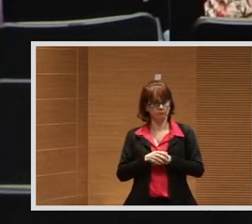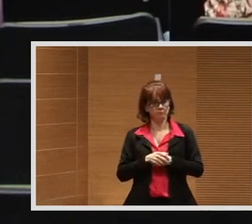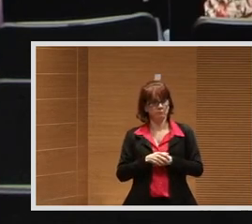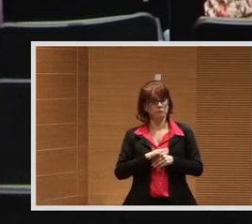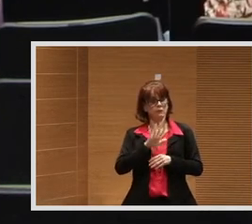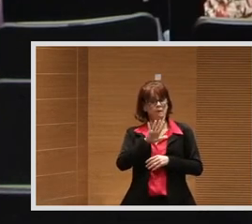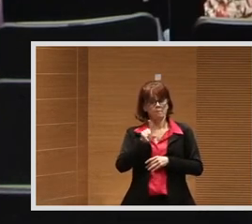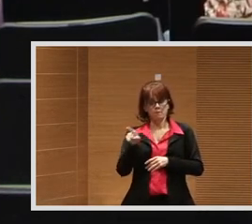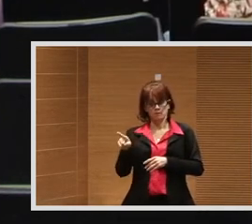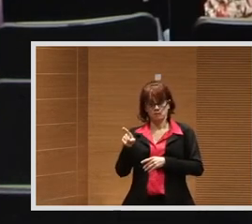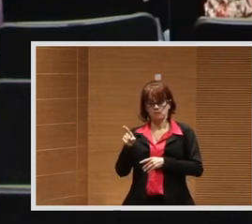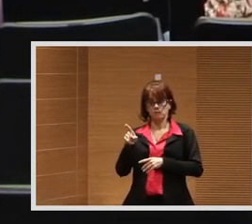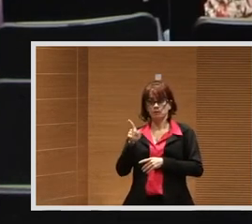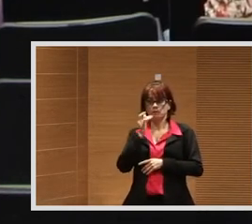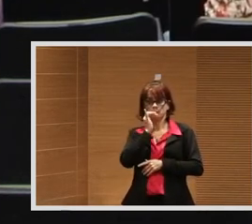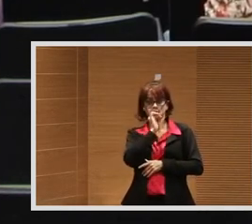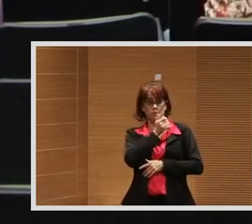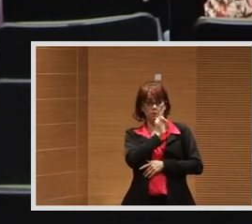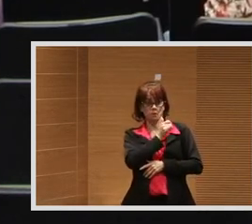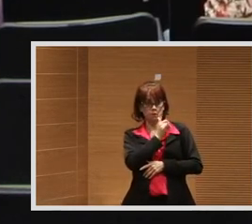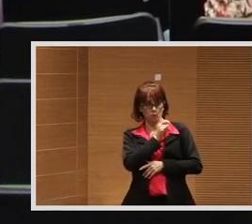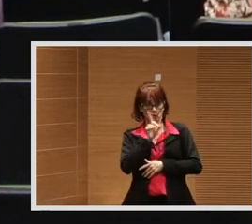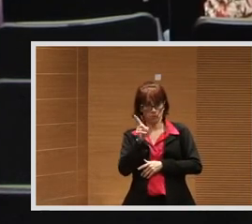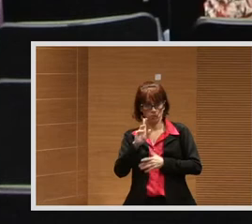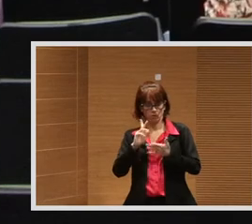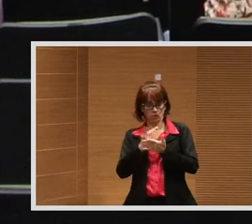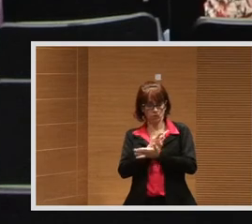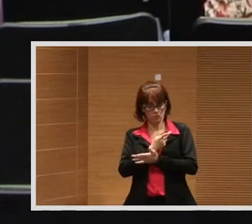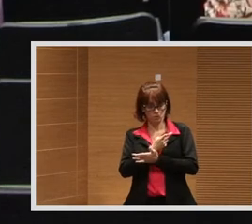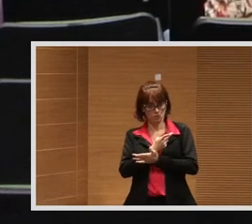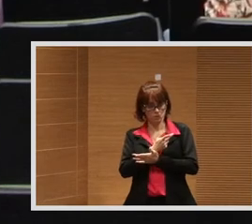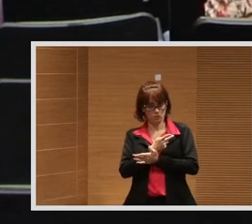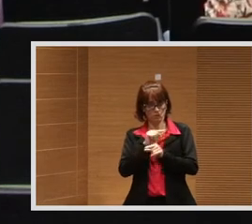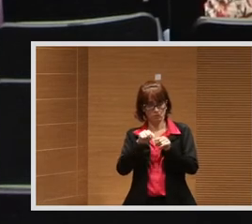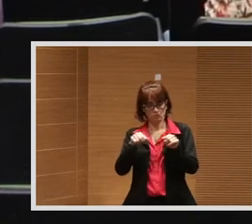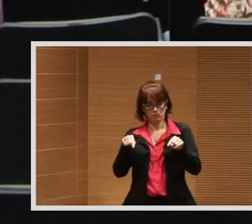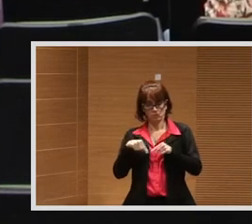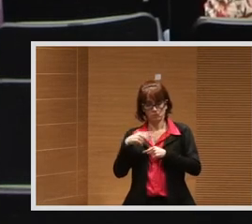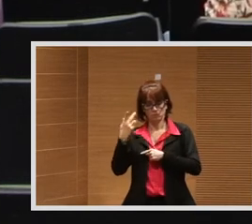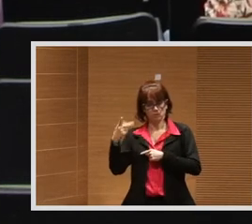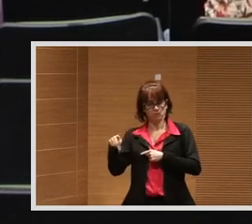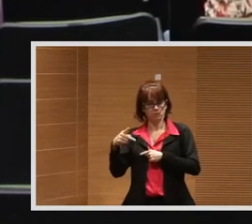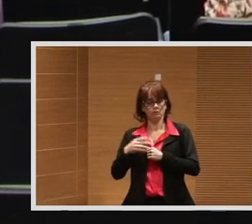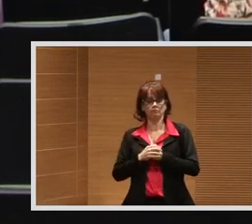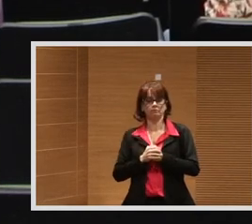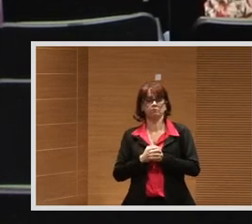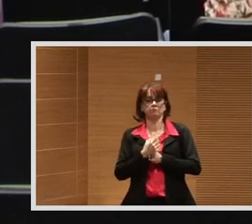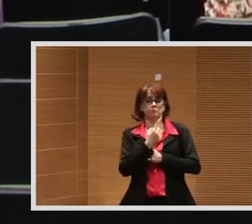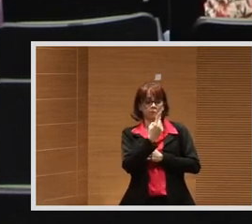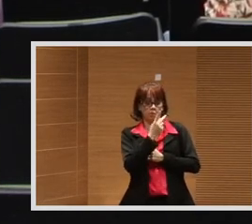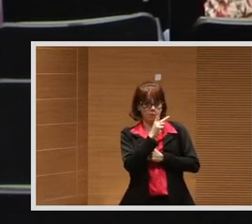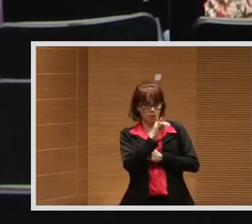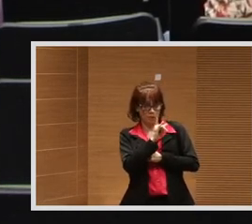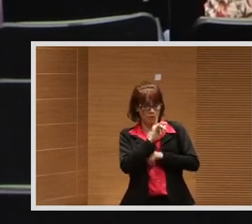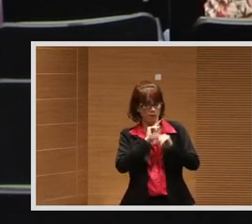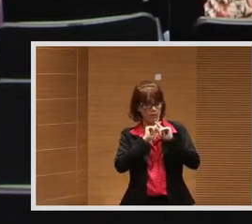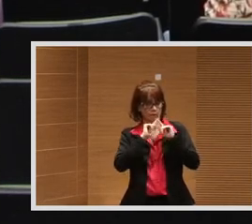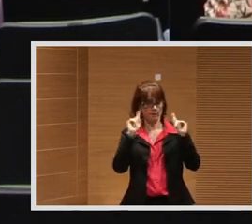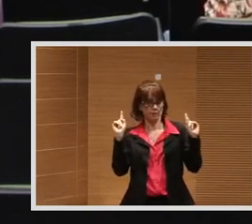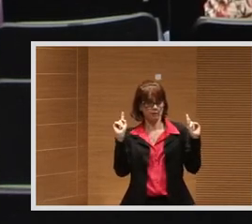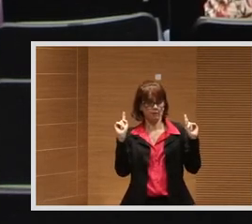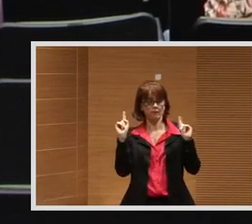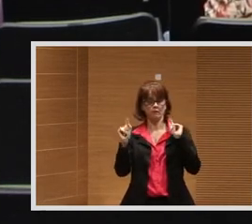ele conta um caso que apareceu no consultório dele, de que um pai reclamava